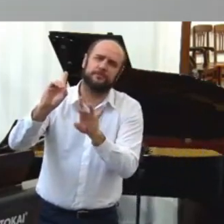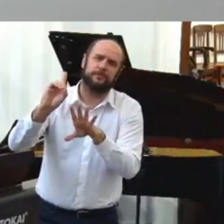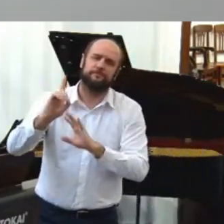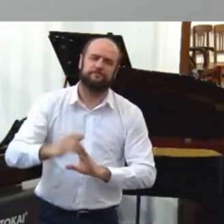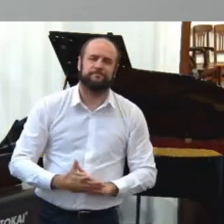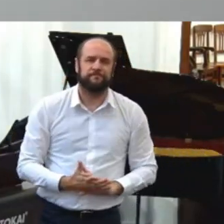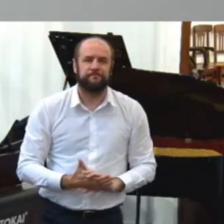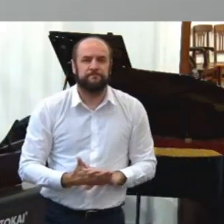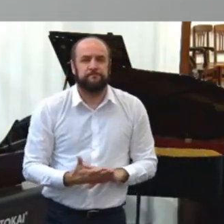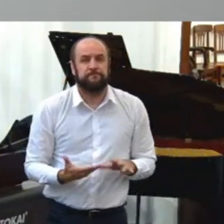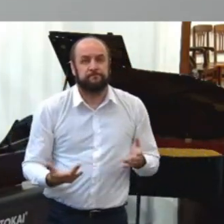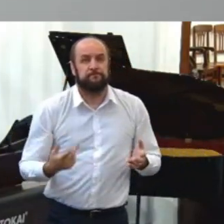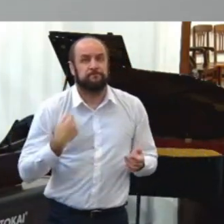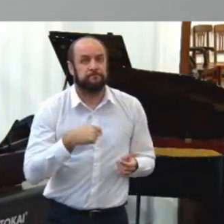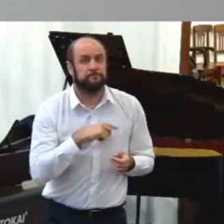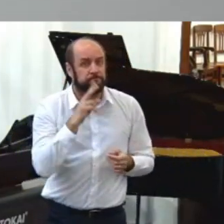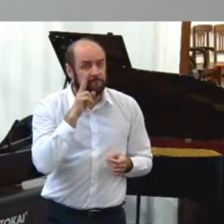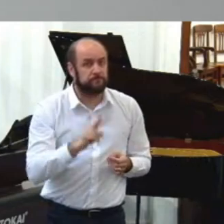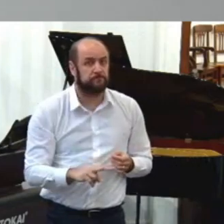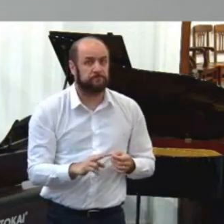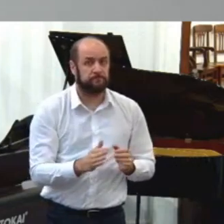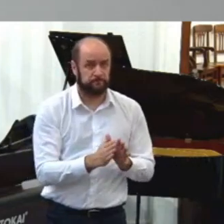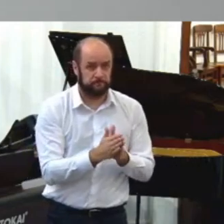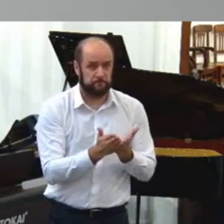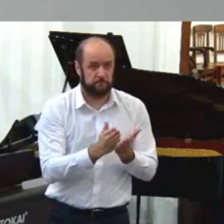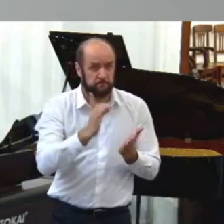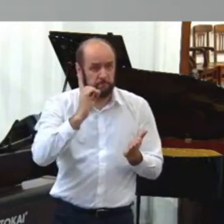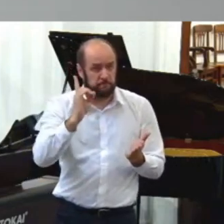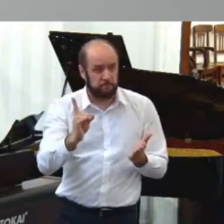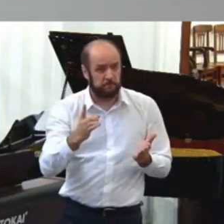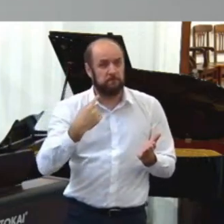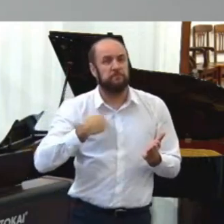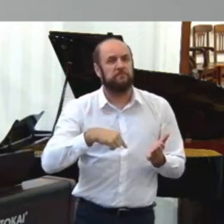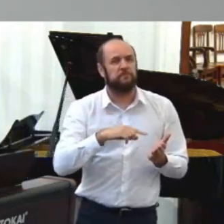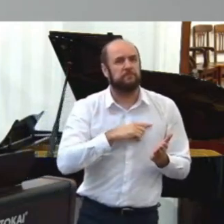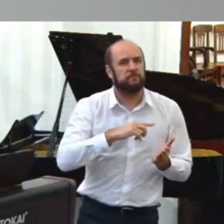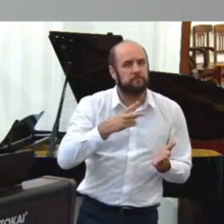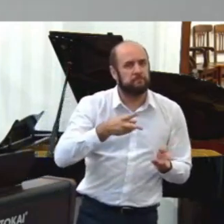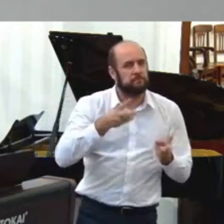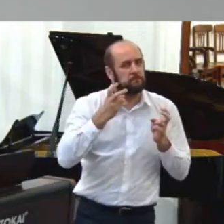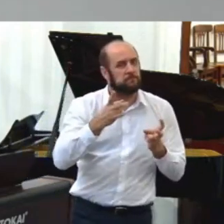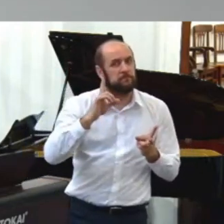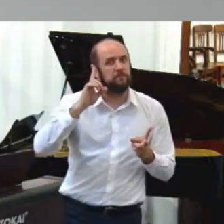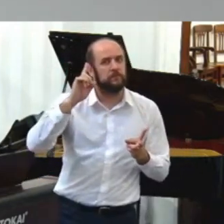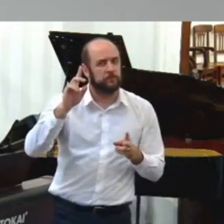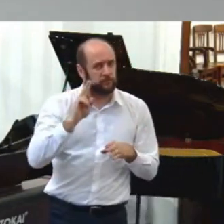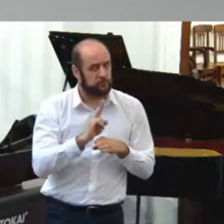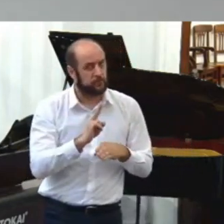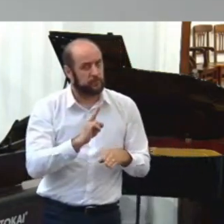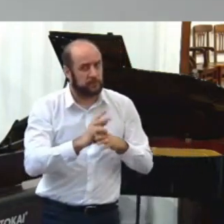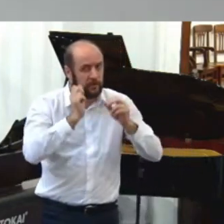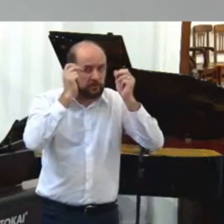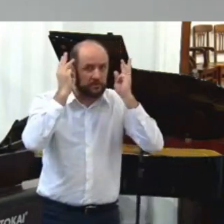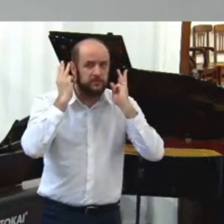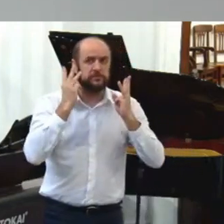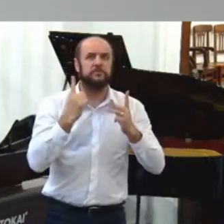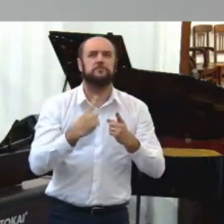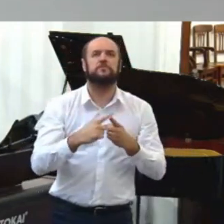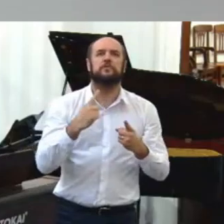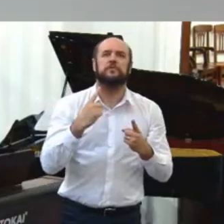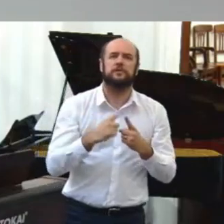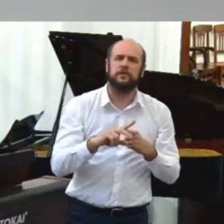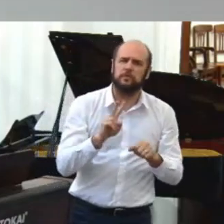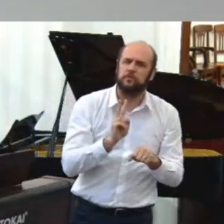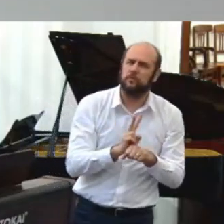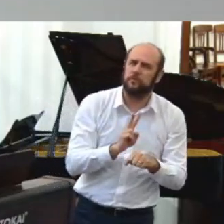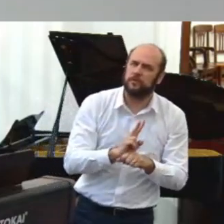Deus. Por isso, quando olhamos para um texto como esse, nós podemos ver que Deus preservou Moisés porque ele guarda